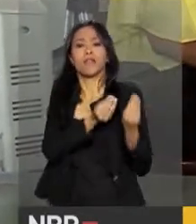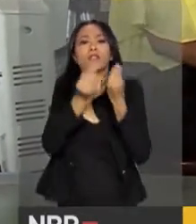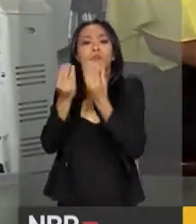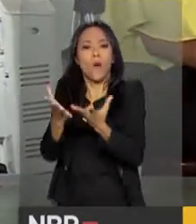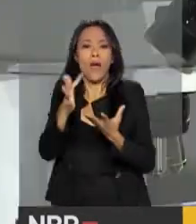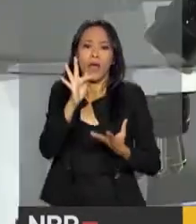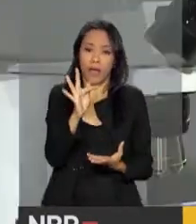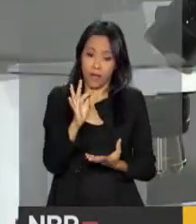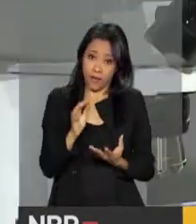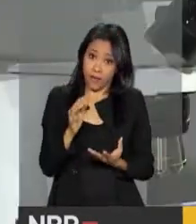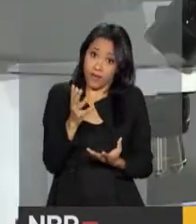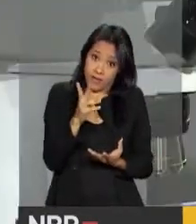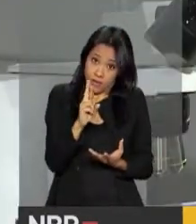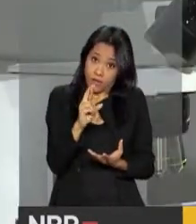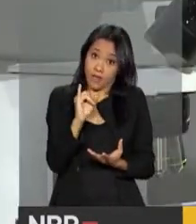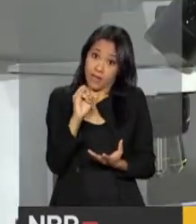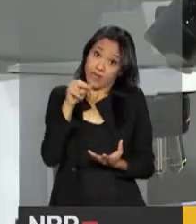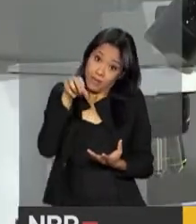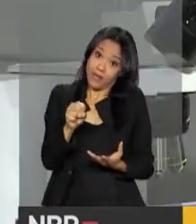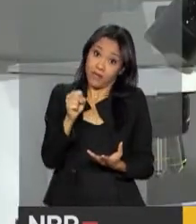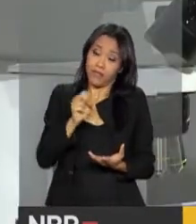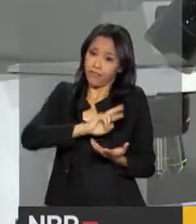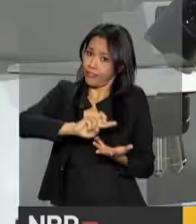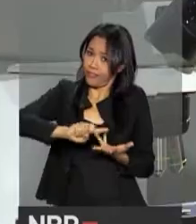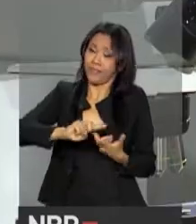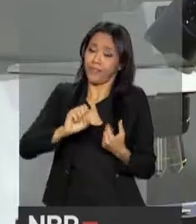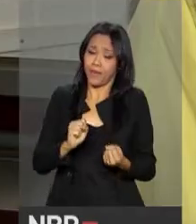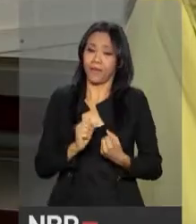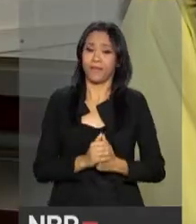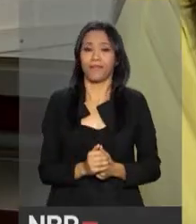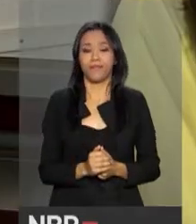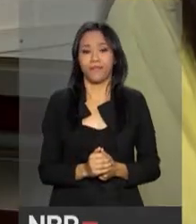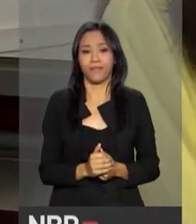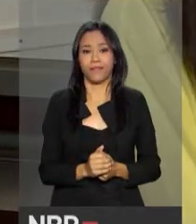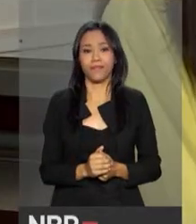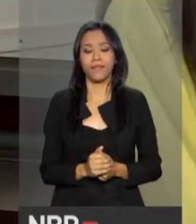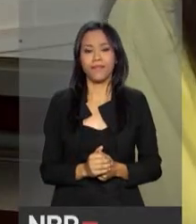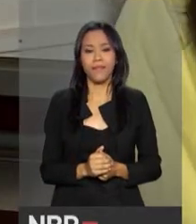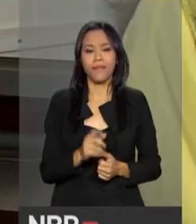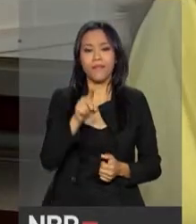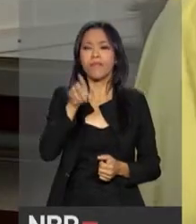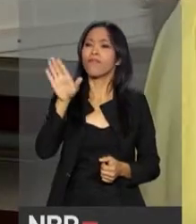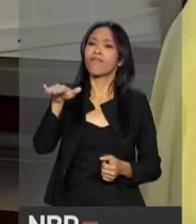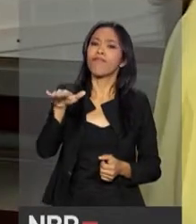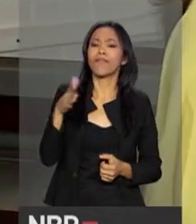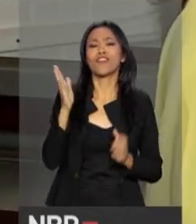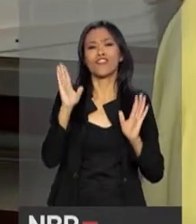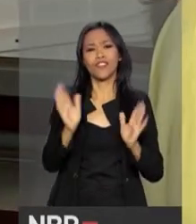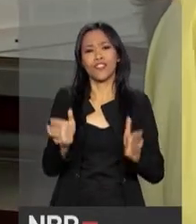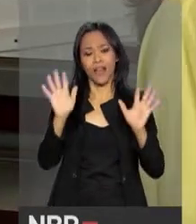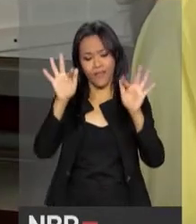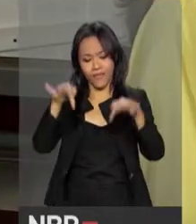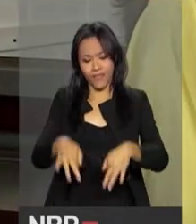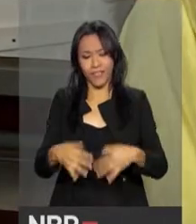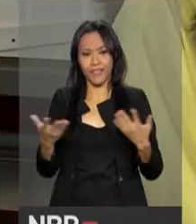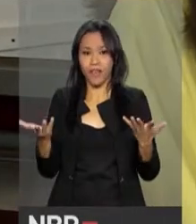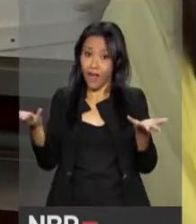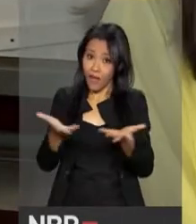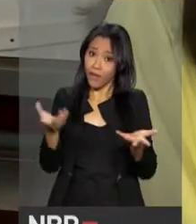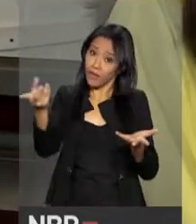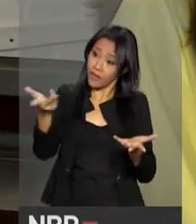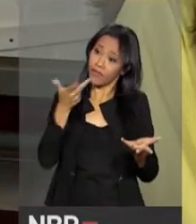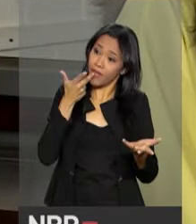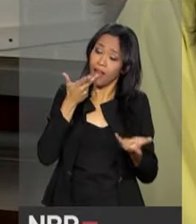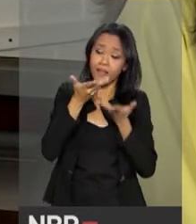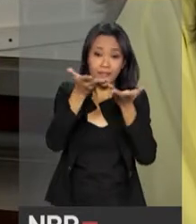pode ser atendida com um ato com um sim e agora doutor o nosso programa já está chegando ao fim mas queria que a senhora deixou